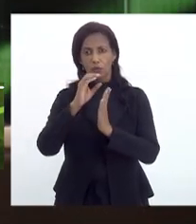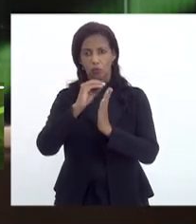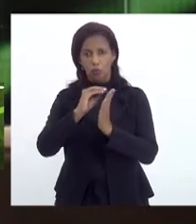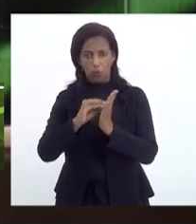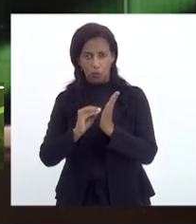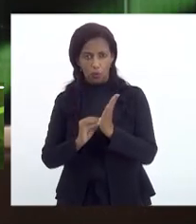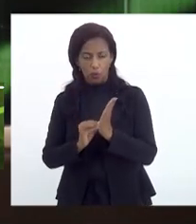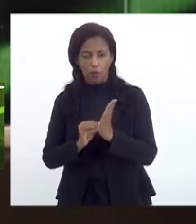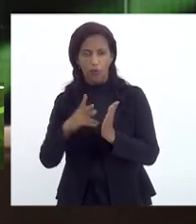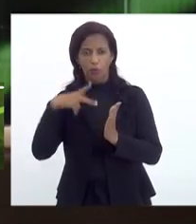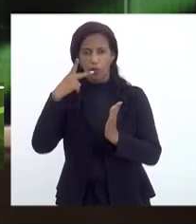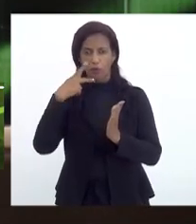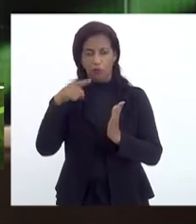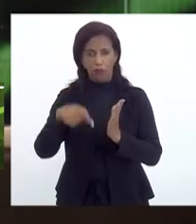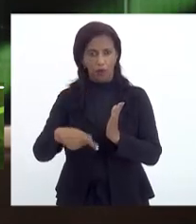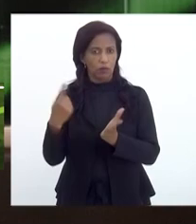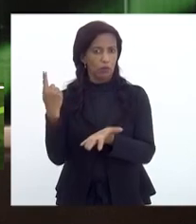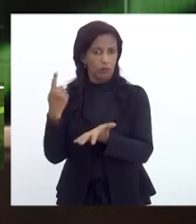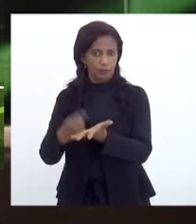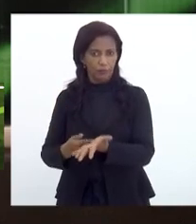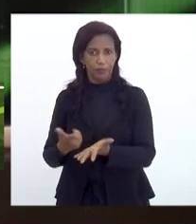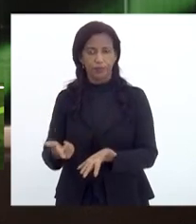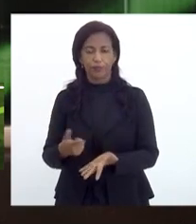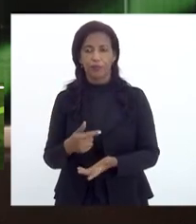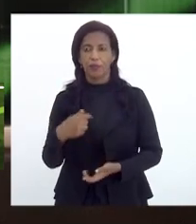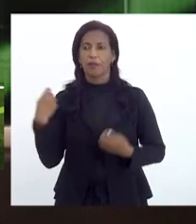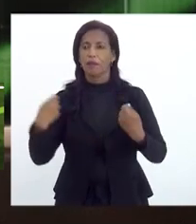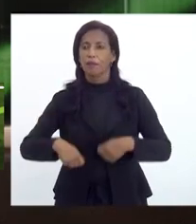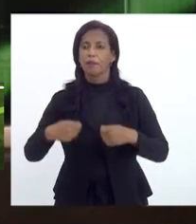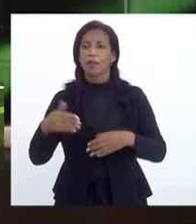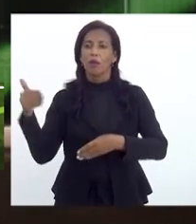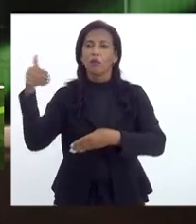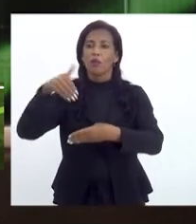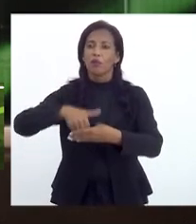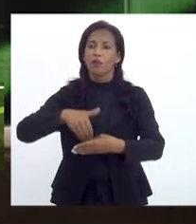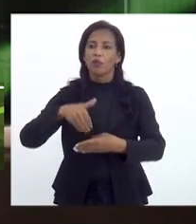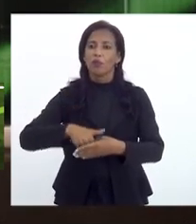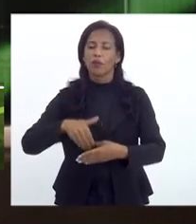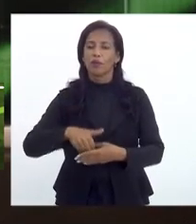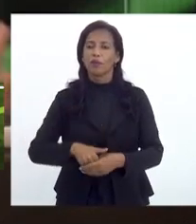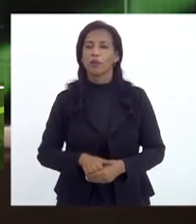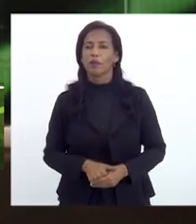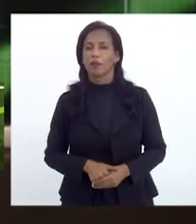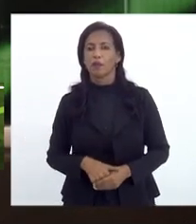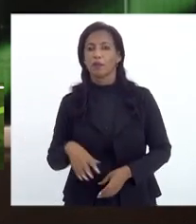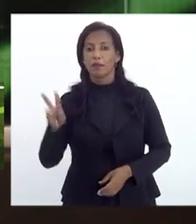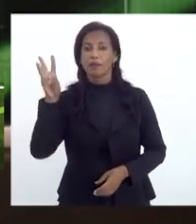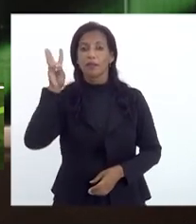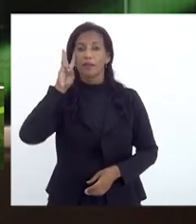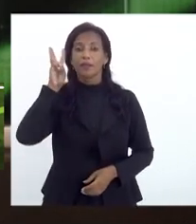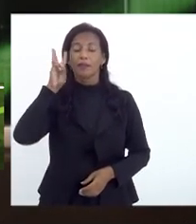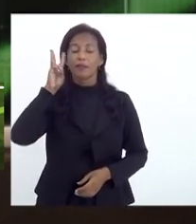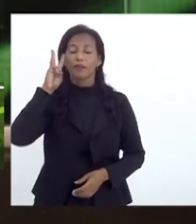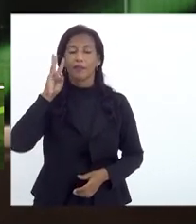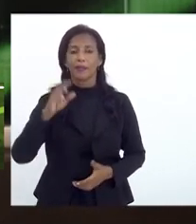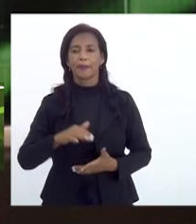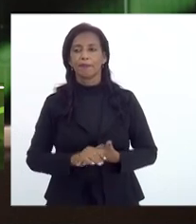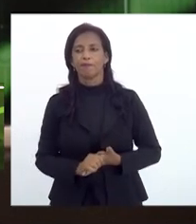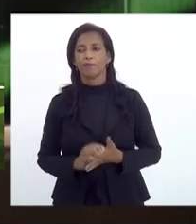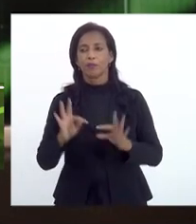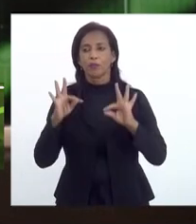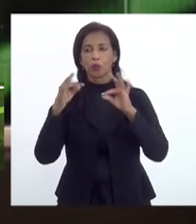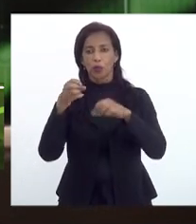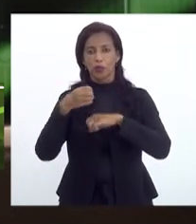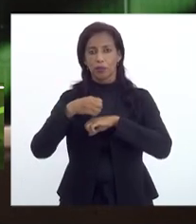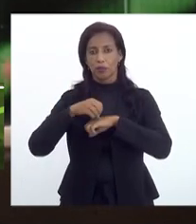Falado e aqui confirmado A gente vai precisar votar Na terça-feira Todas as